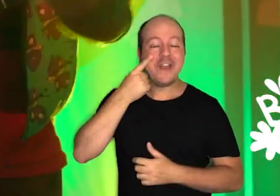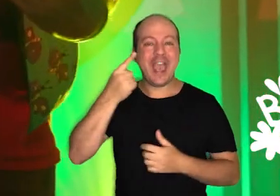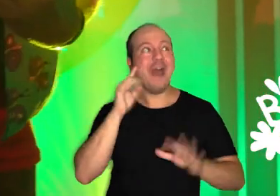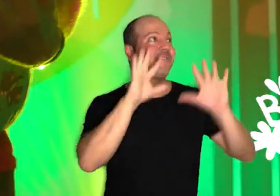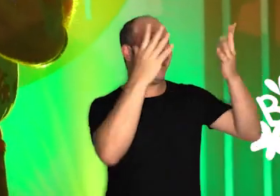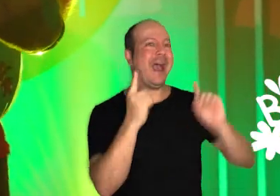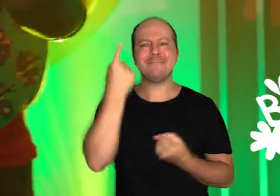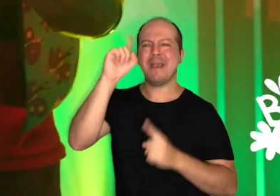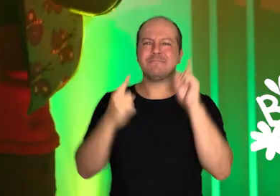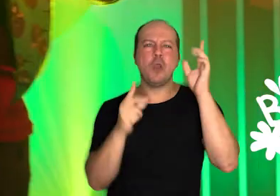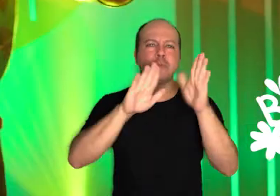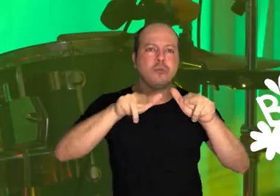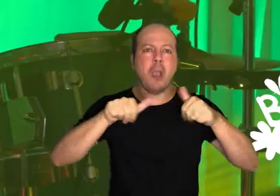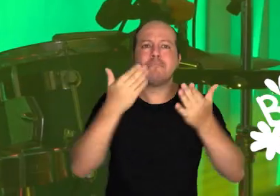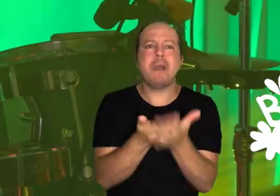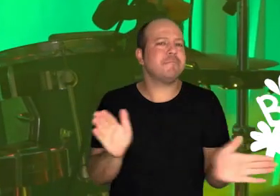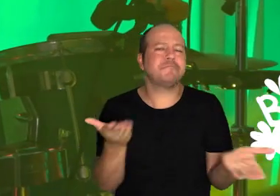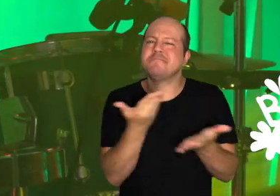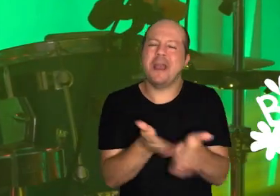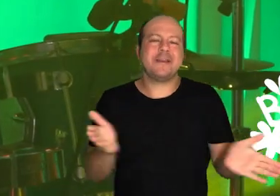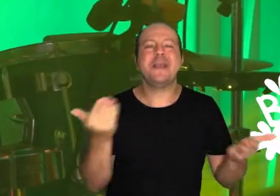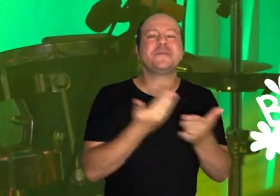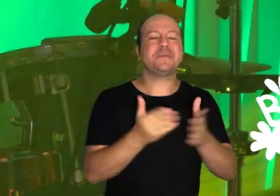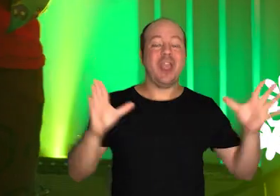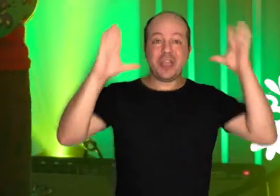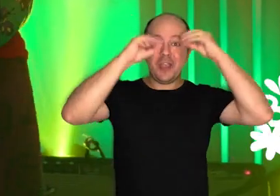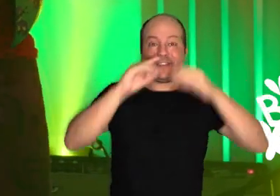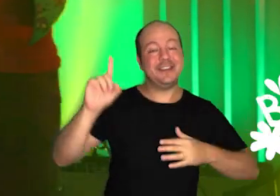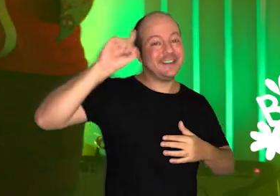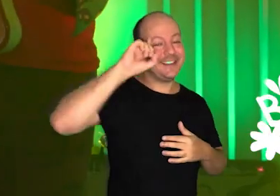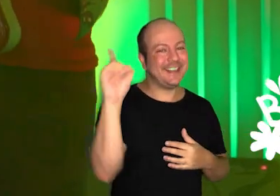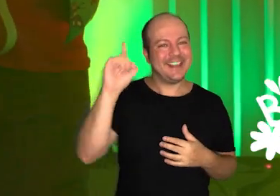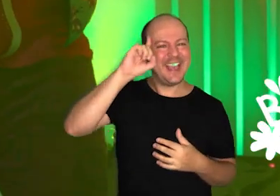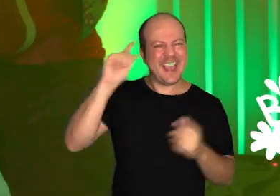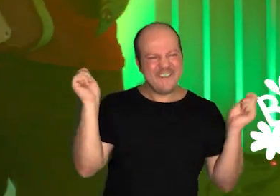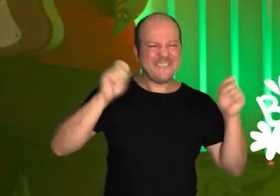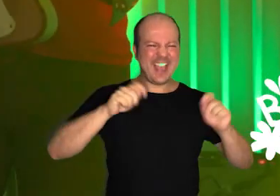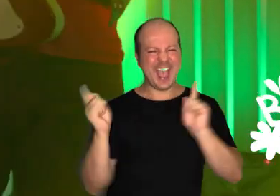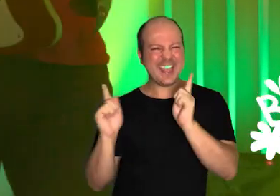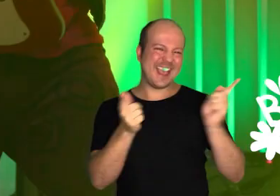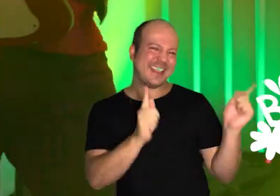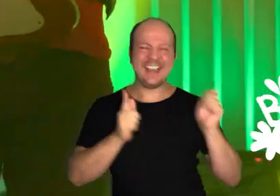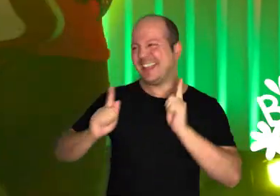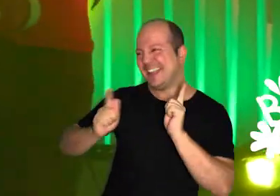essa folia nunca acabe. De noite em dia a gente vai se